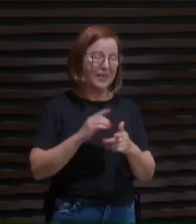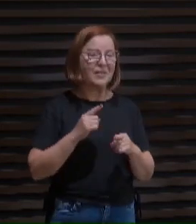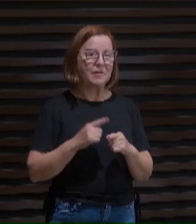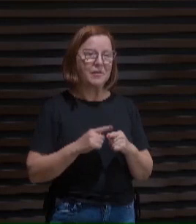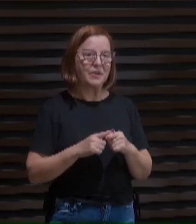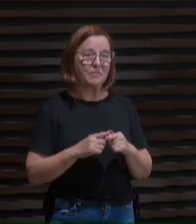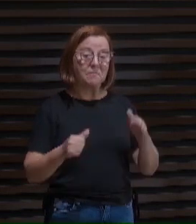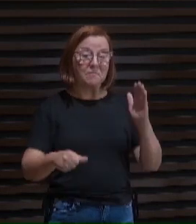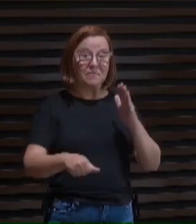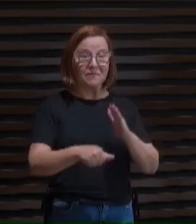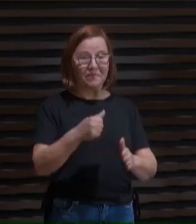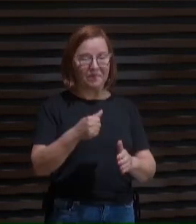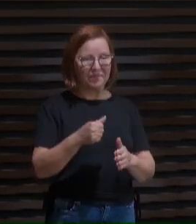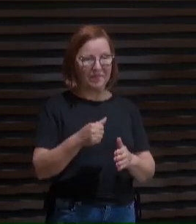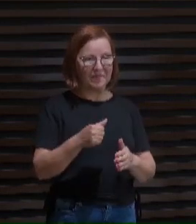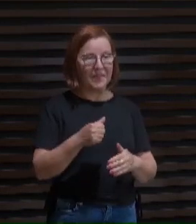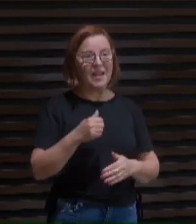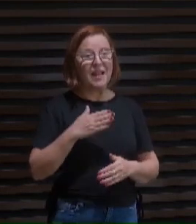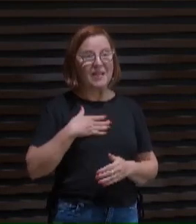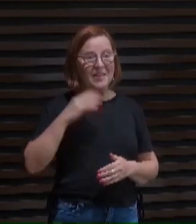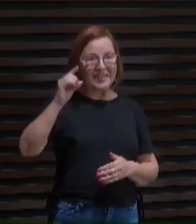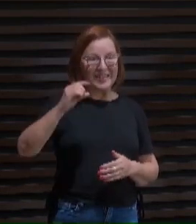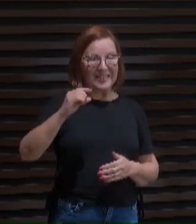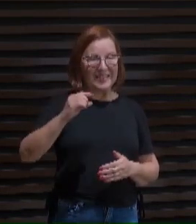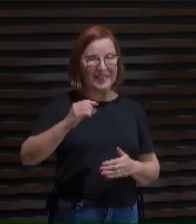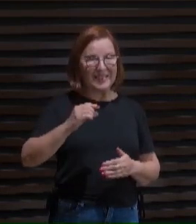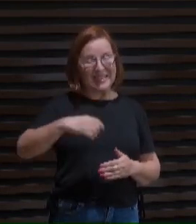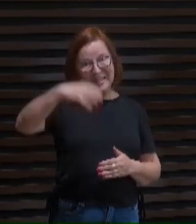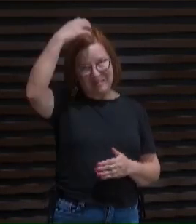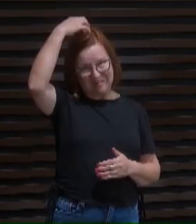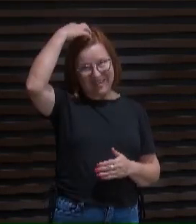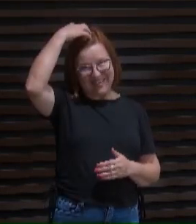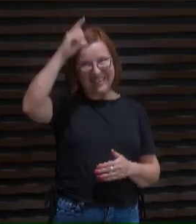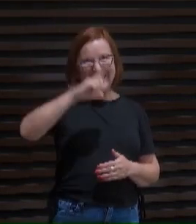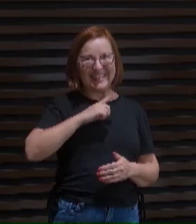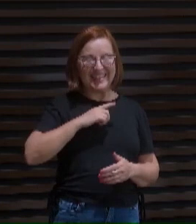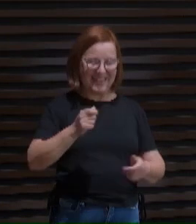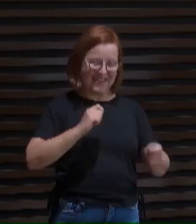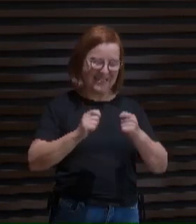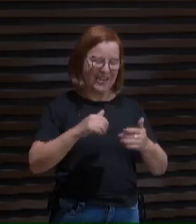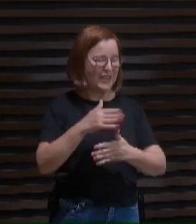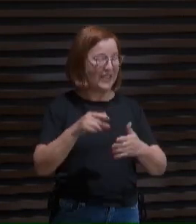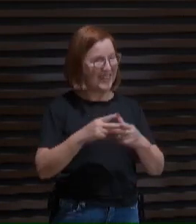primeira coisa, o meu Deus é soberano, Ele está no controle de todas as coisas. Aí eu descanso.